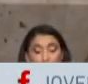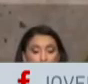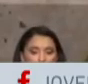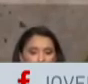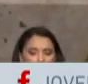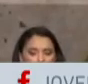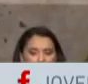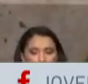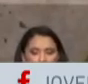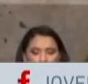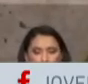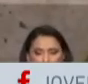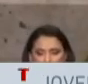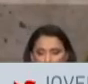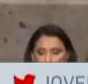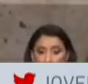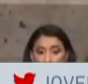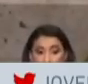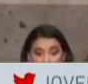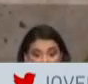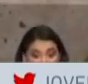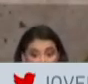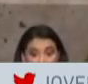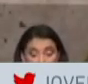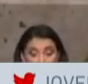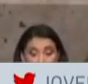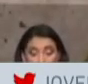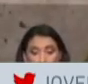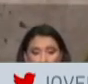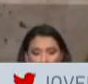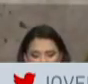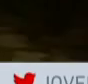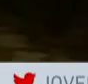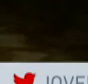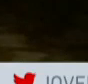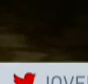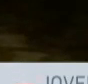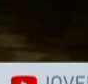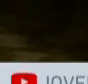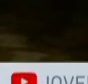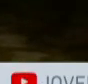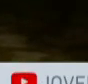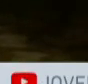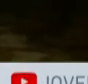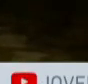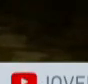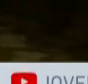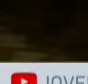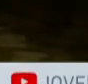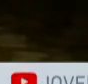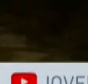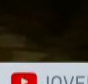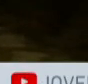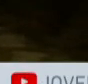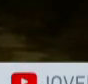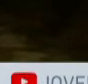encerrada. Lembrando que o Judiciário entra em recesso de fim de ano na terça-feira. A expectativa é que a maioria dos ministros siga